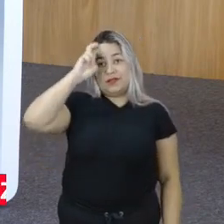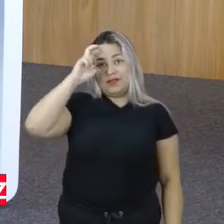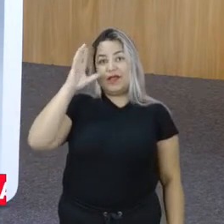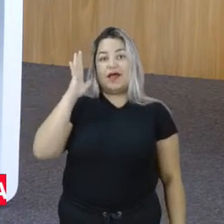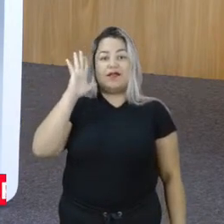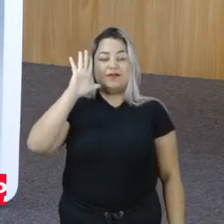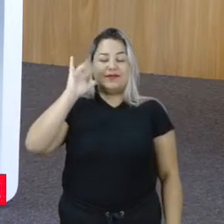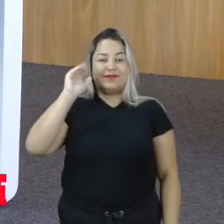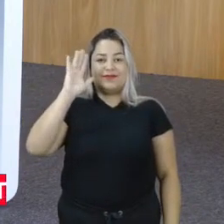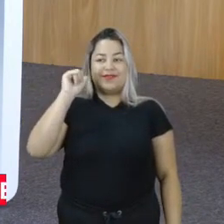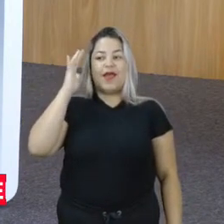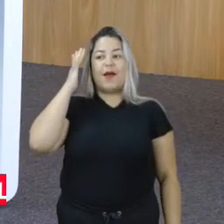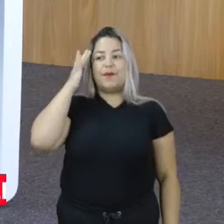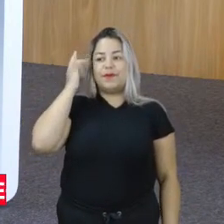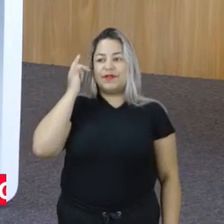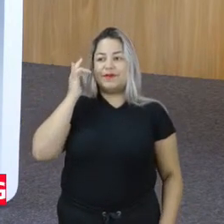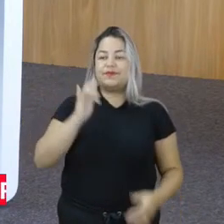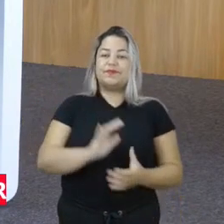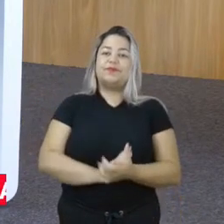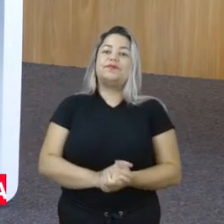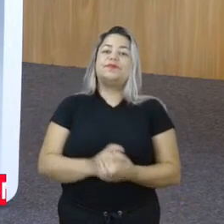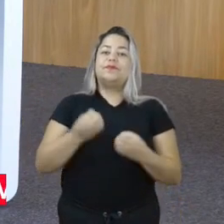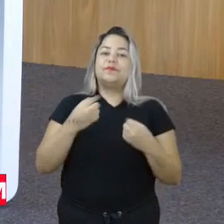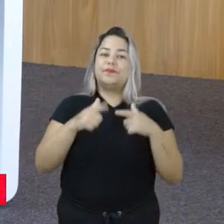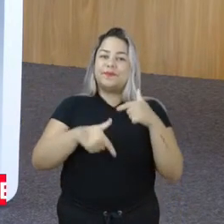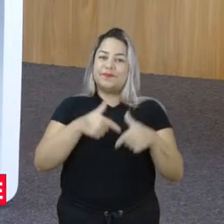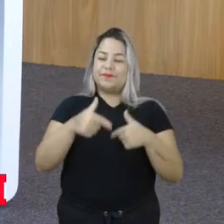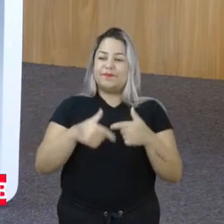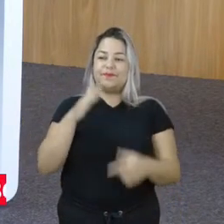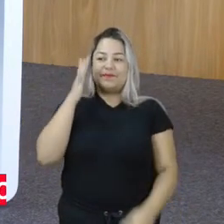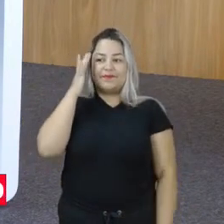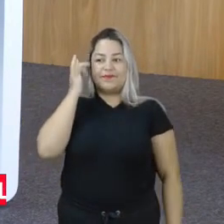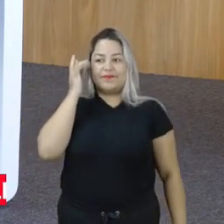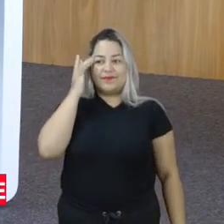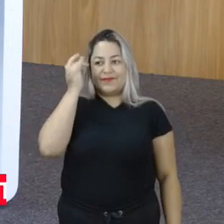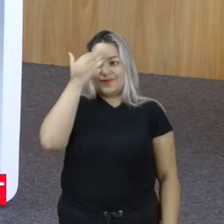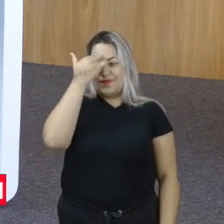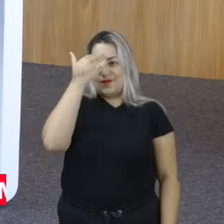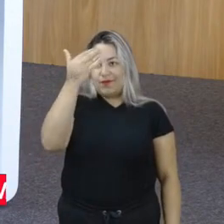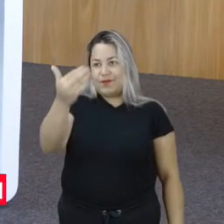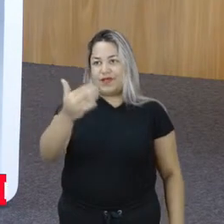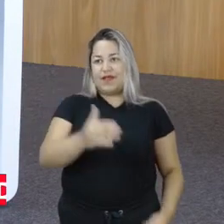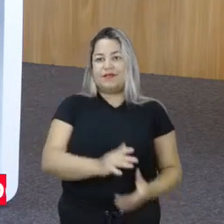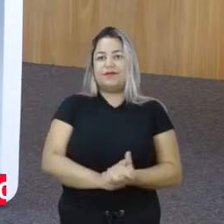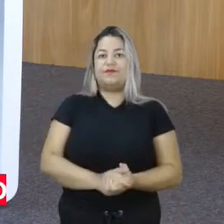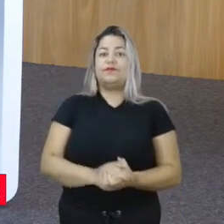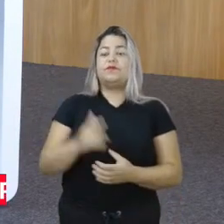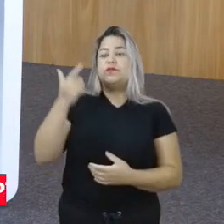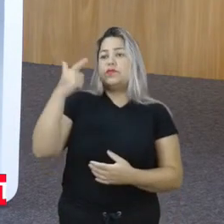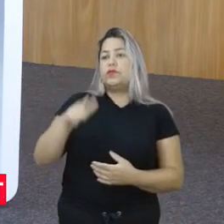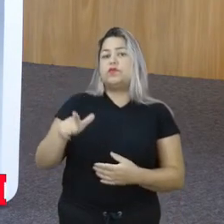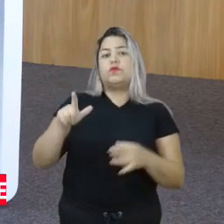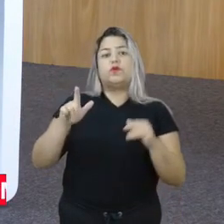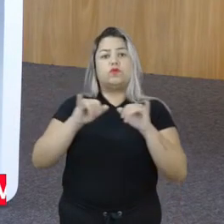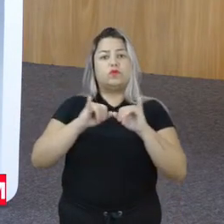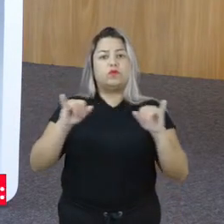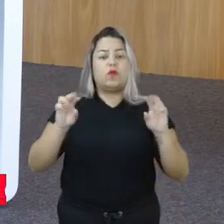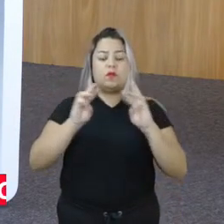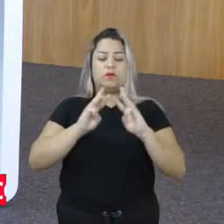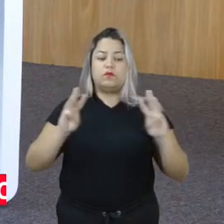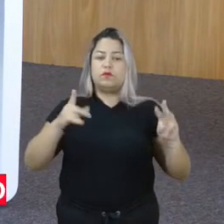amanhã. Boa quinta, Amanda. Bom trabalho e até amanhã. Obrigada, Fernando. Essas e outras notícias você